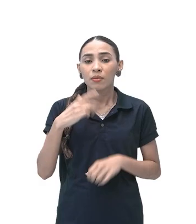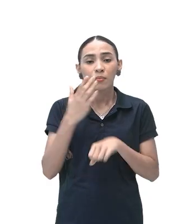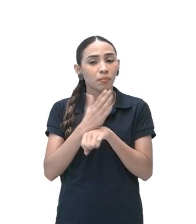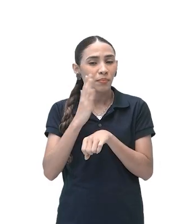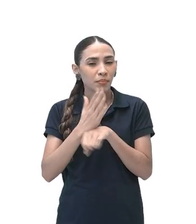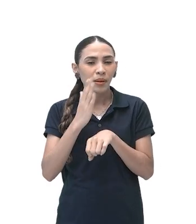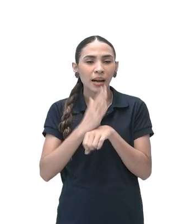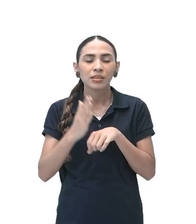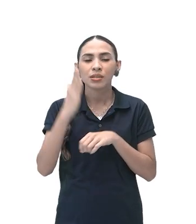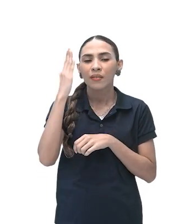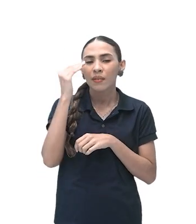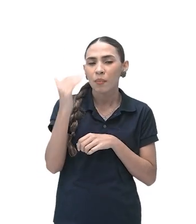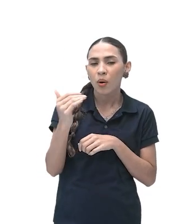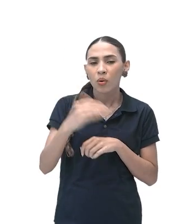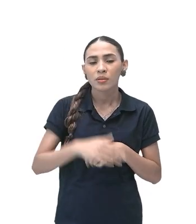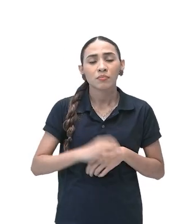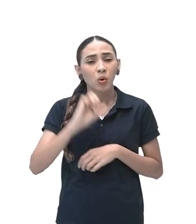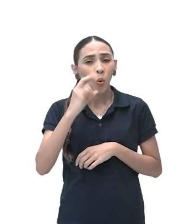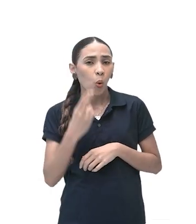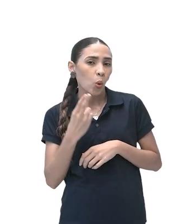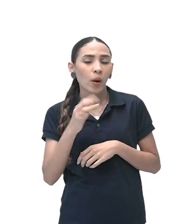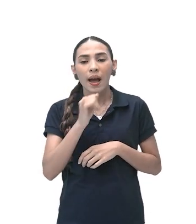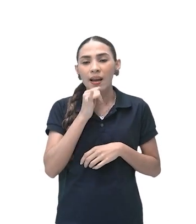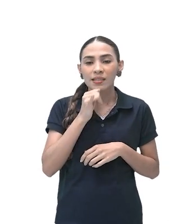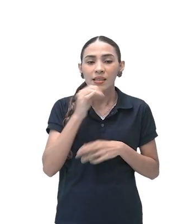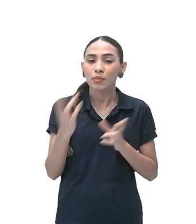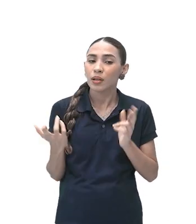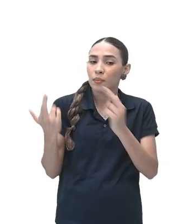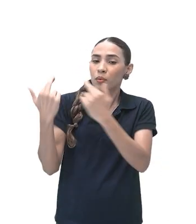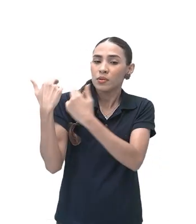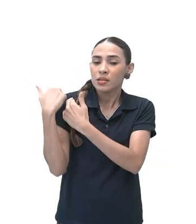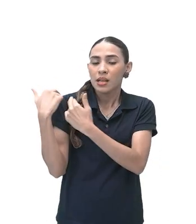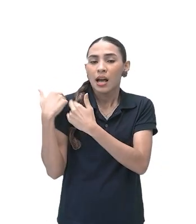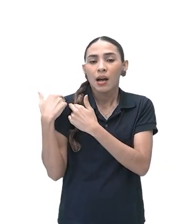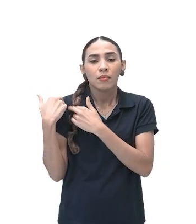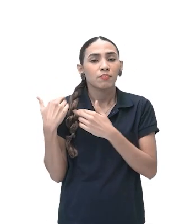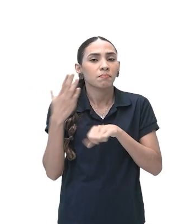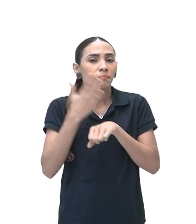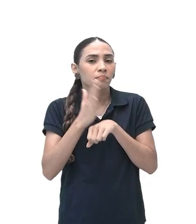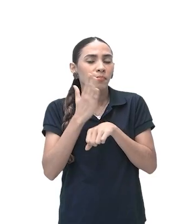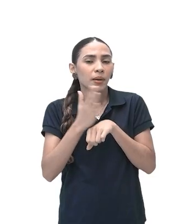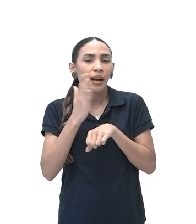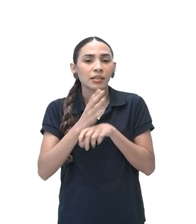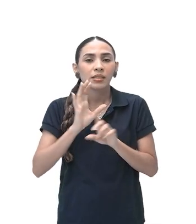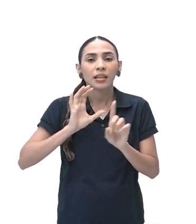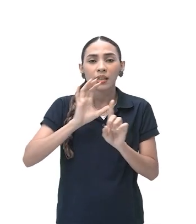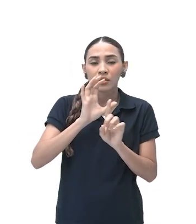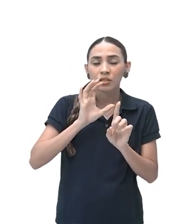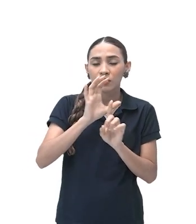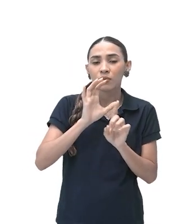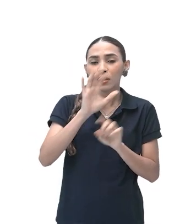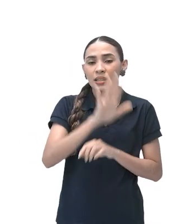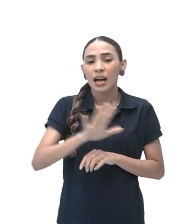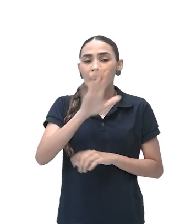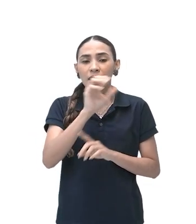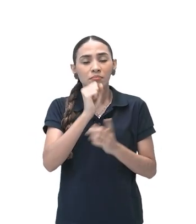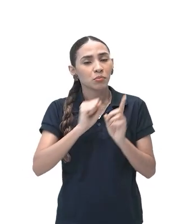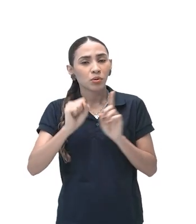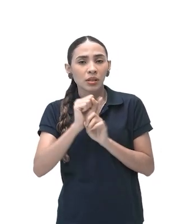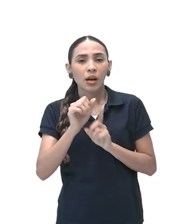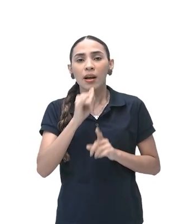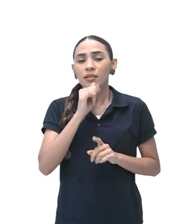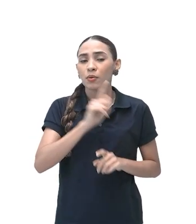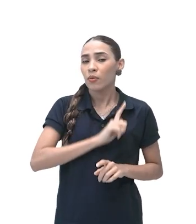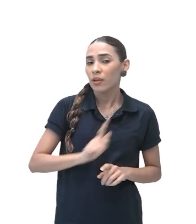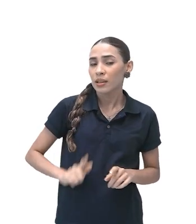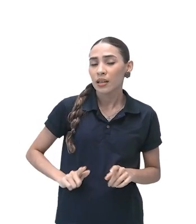de grande repercussão, ou então alguém responsável por atividades de impacto na vida social, um governante, um